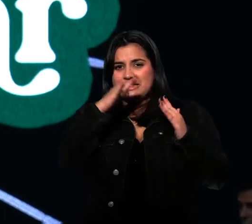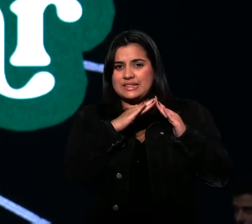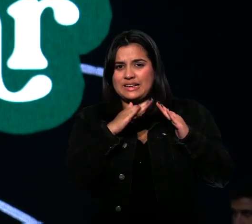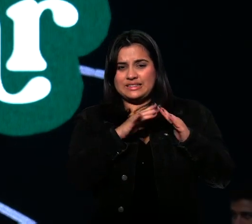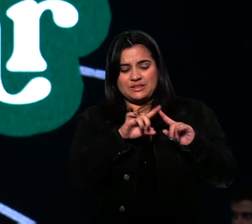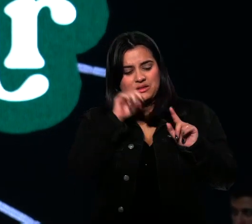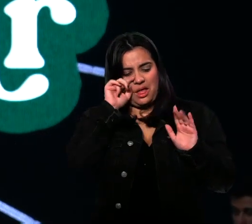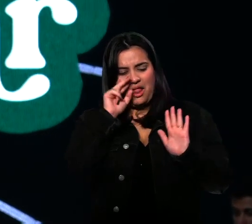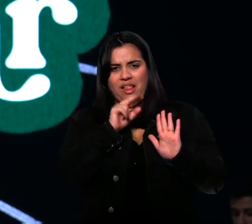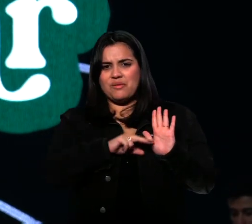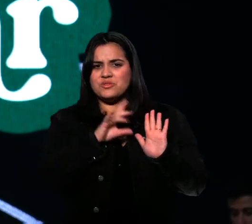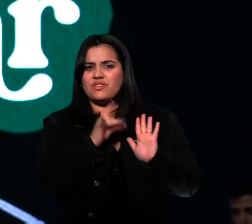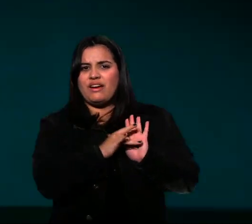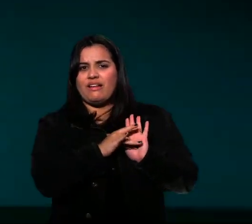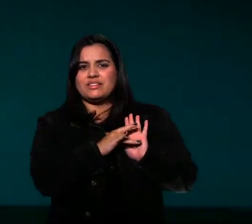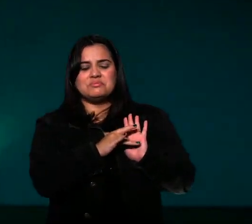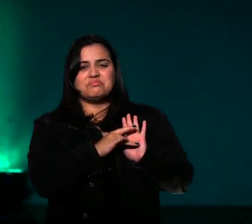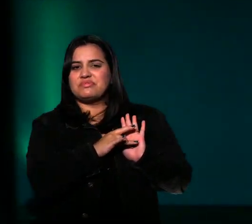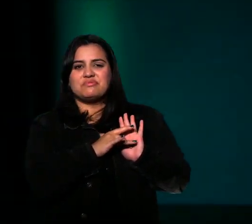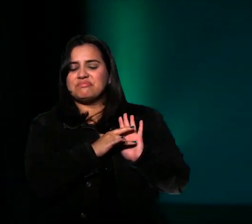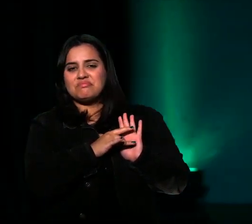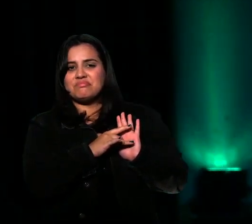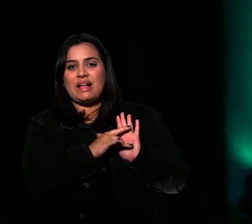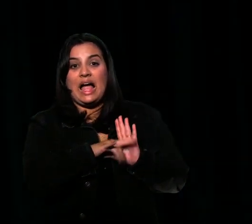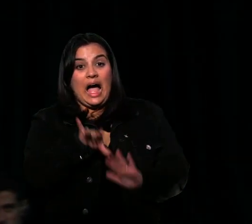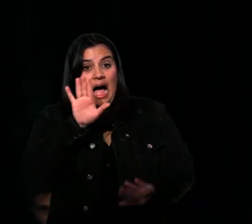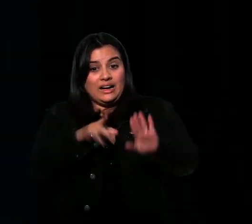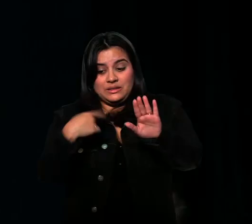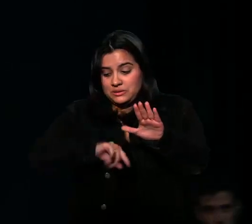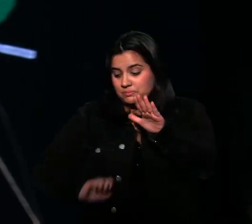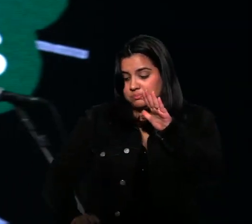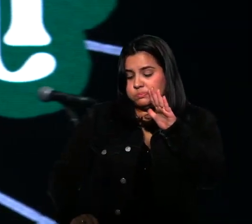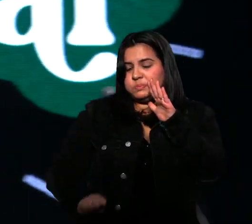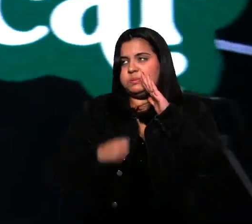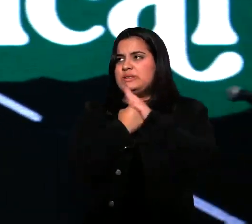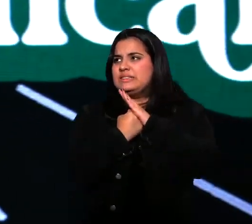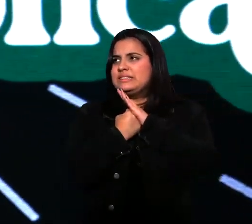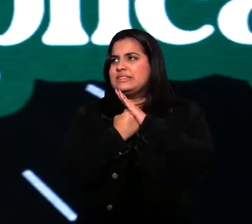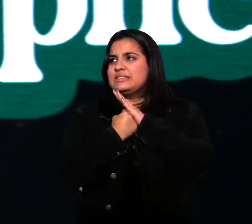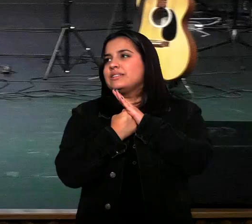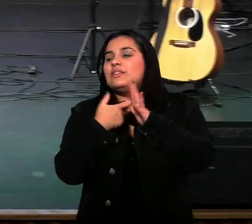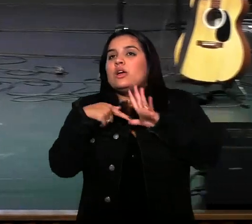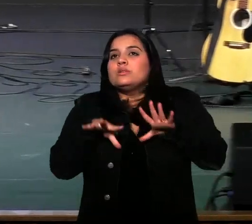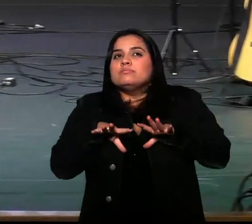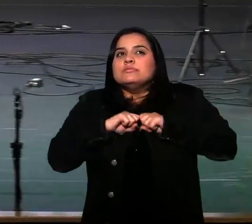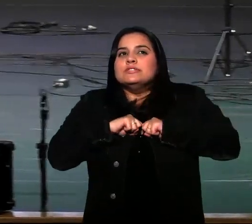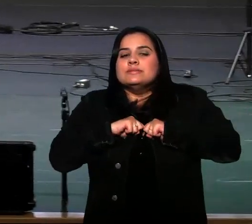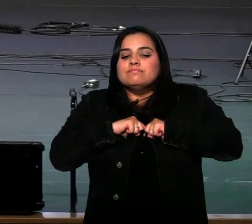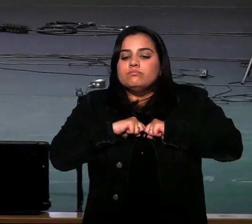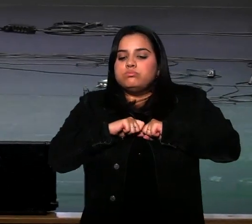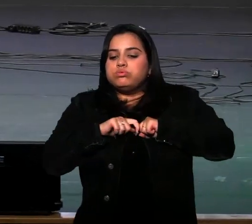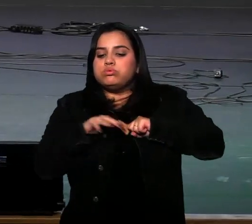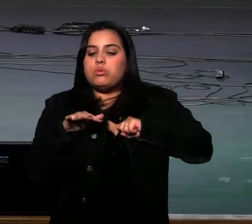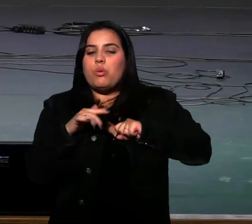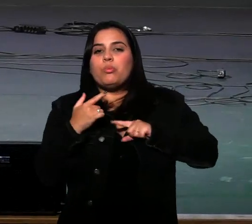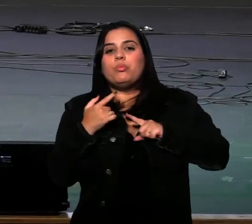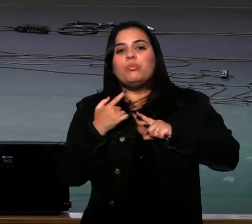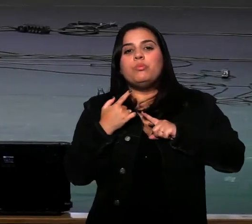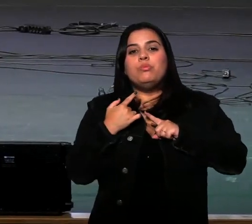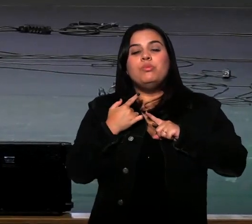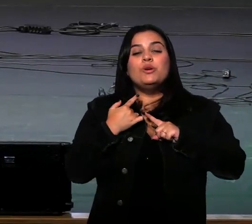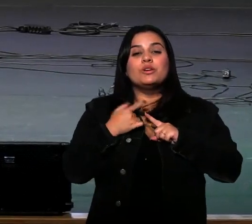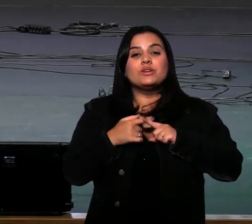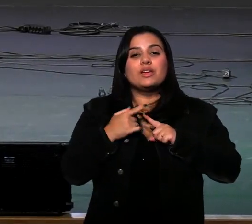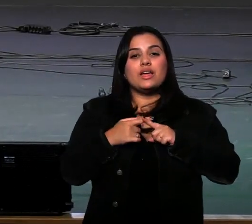verdade. E sabe, muitas vezes quando estamos tão saciados, estamos estragando porque a gente não está mais tão disposto assim